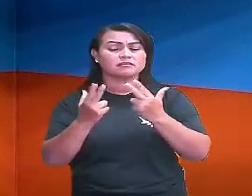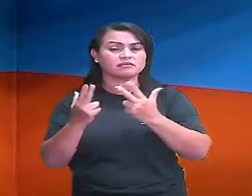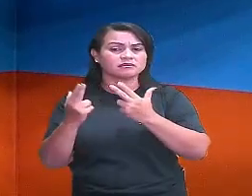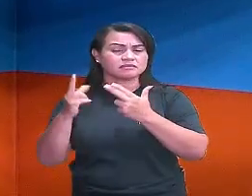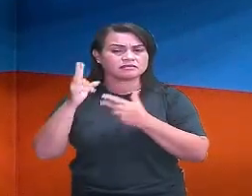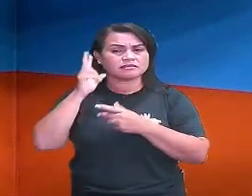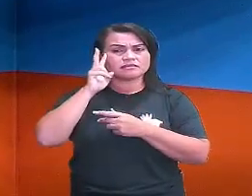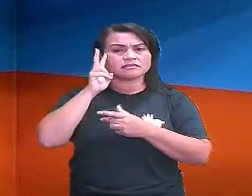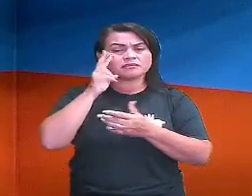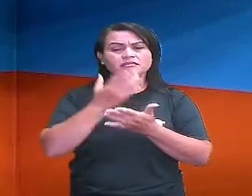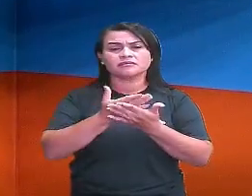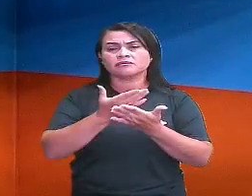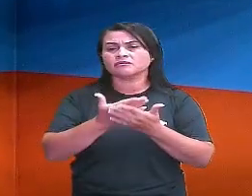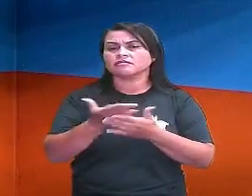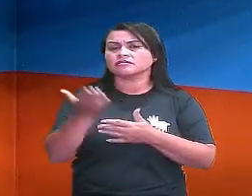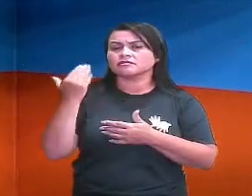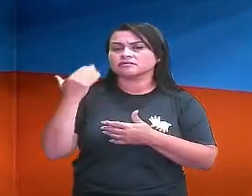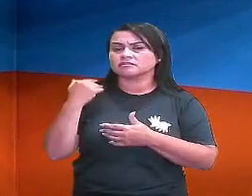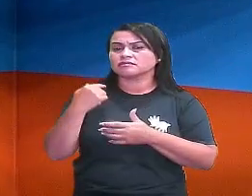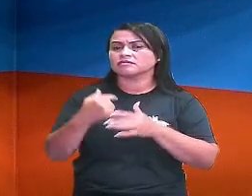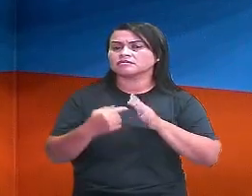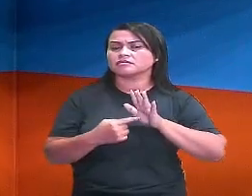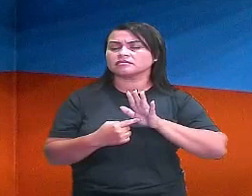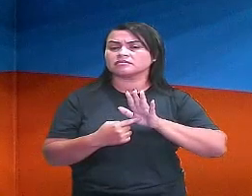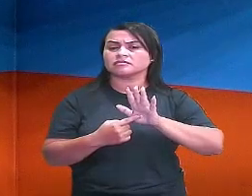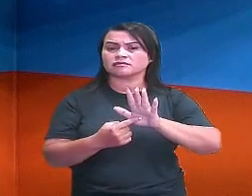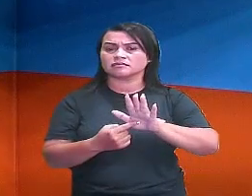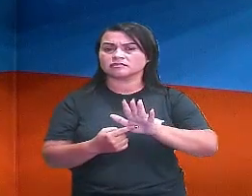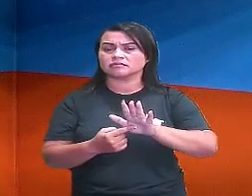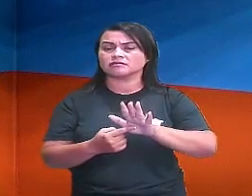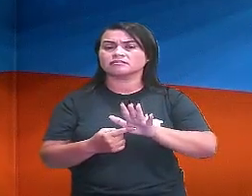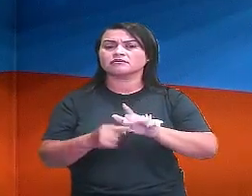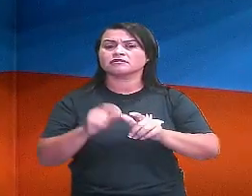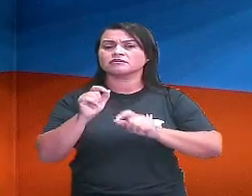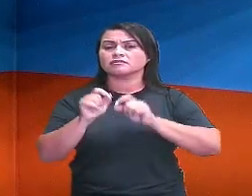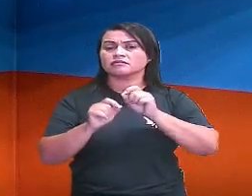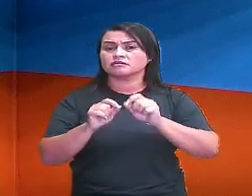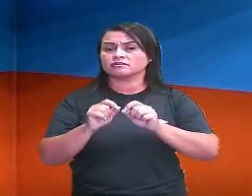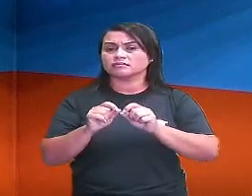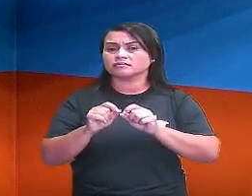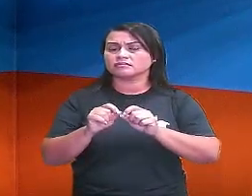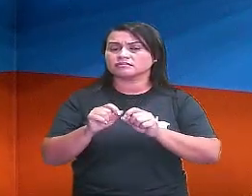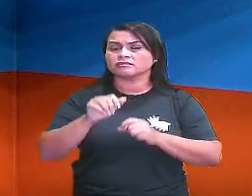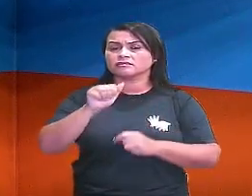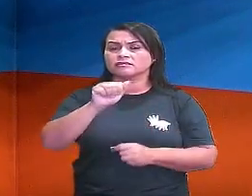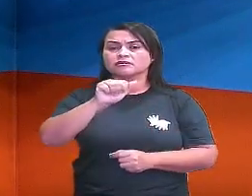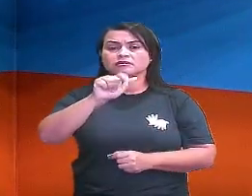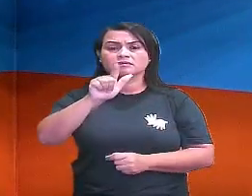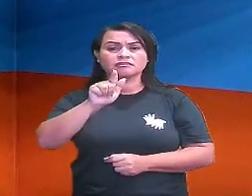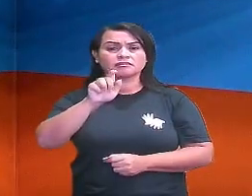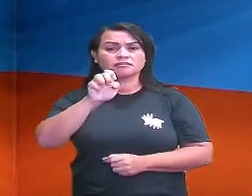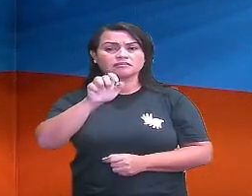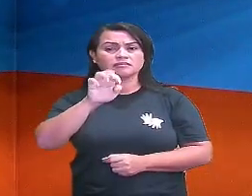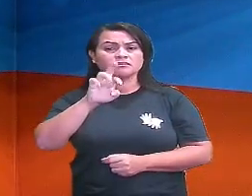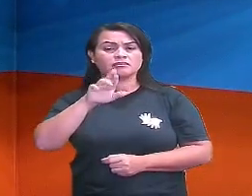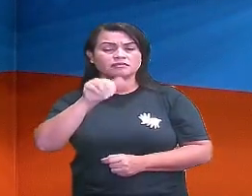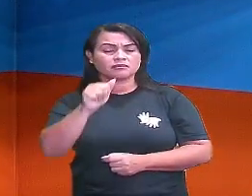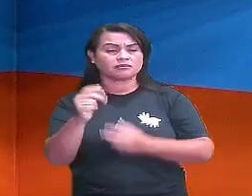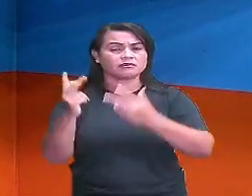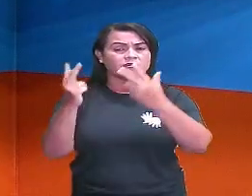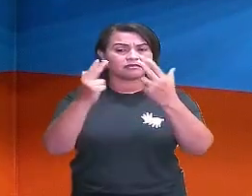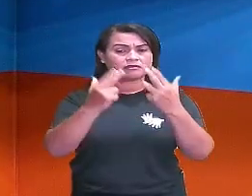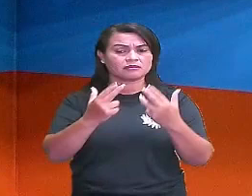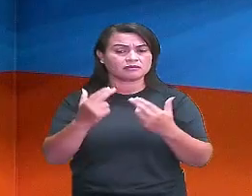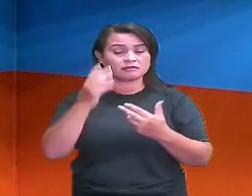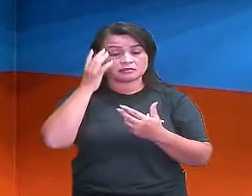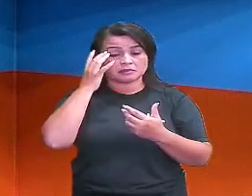Lembra lá da aula anterior que a gente trouxe aí a expressão algébrica? Olha essa relação. Expressão algébrica, par ordenado